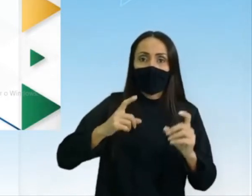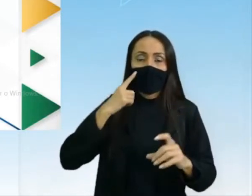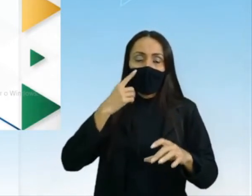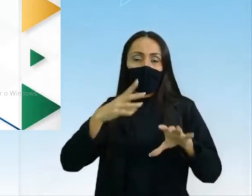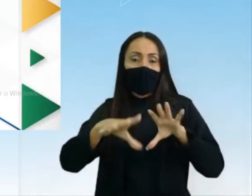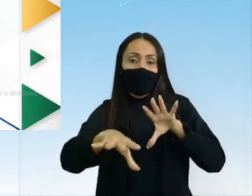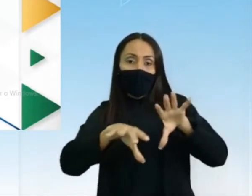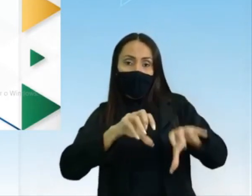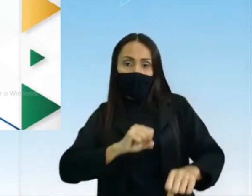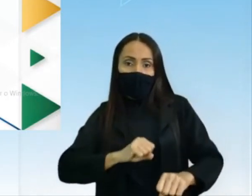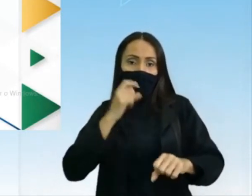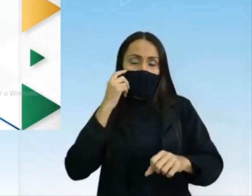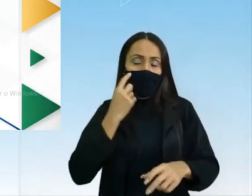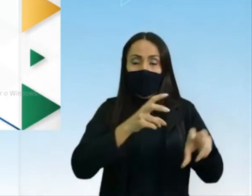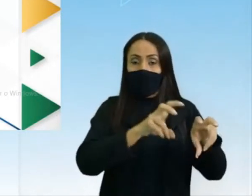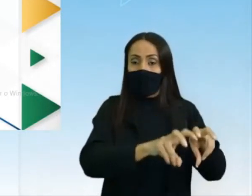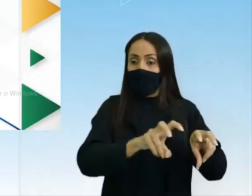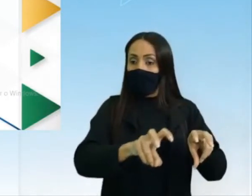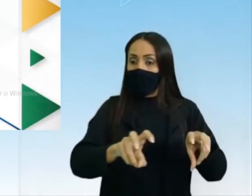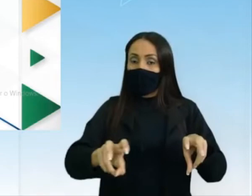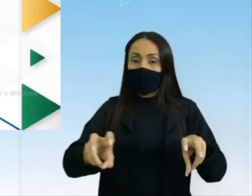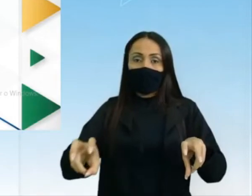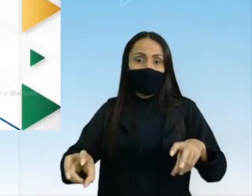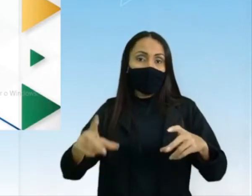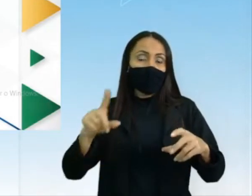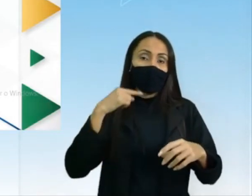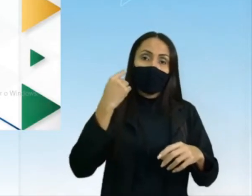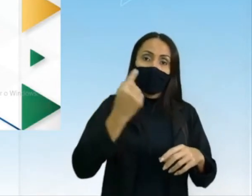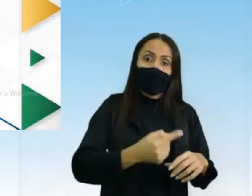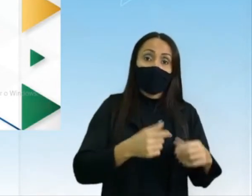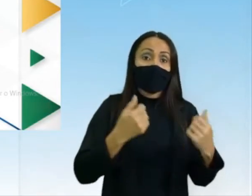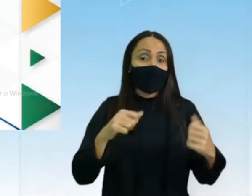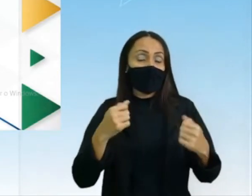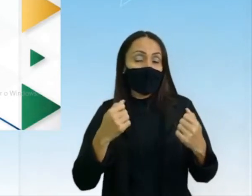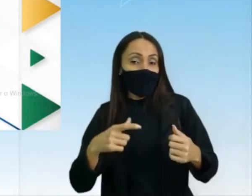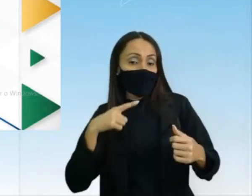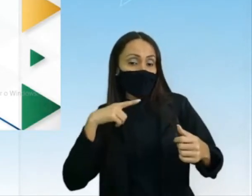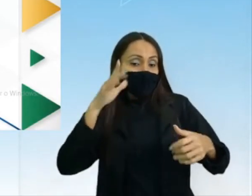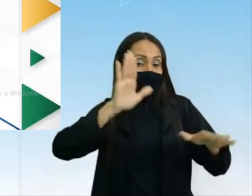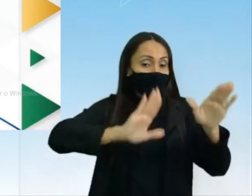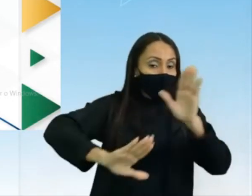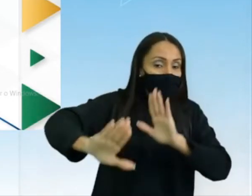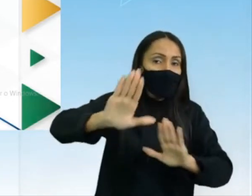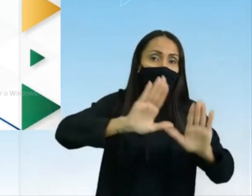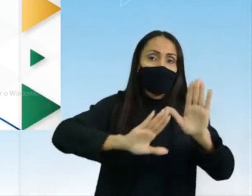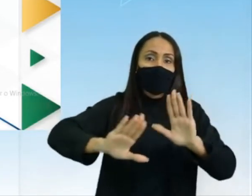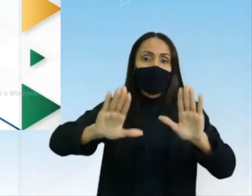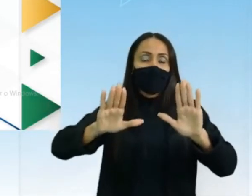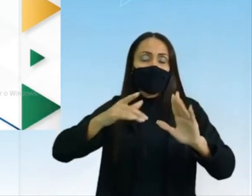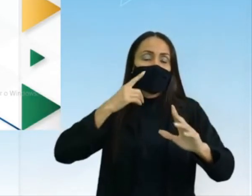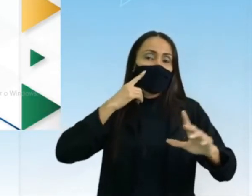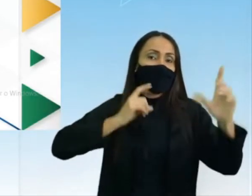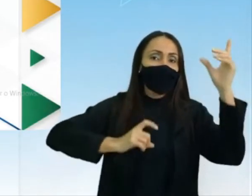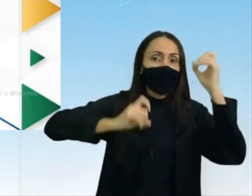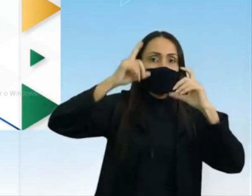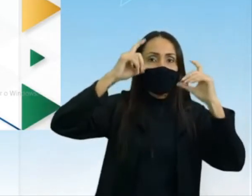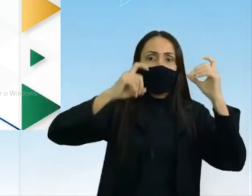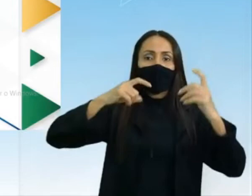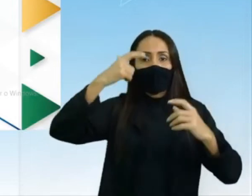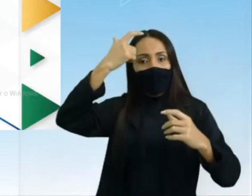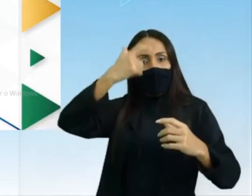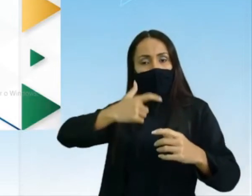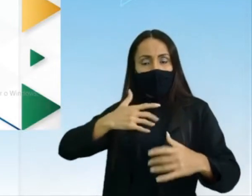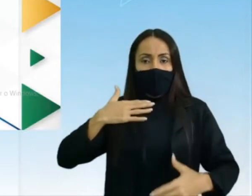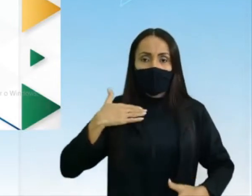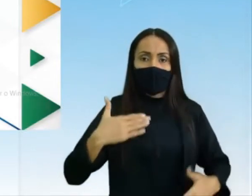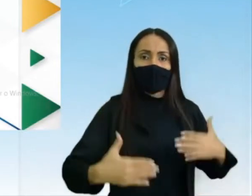formatura, um júri simulado, tudo isso nós temos que tomar cuidado com certas expressões faciais,